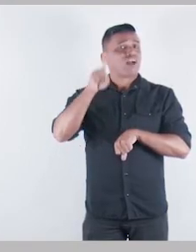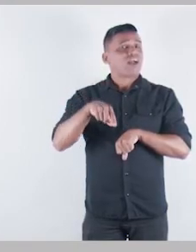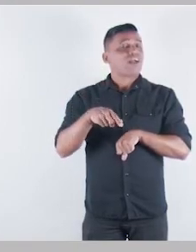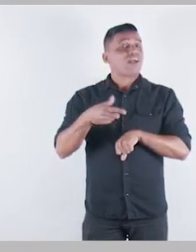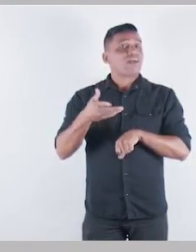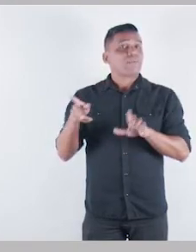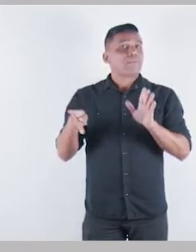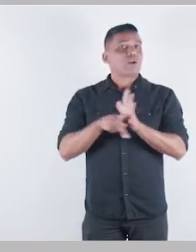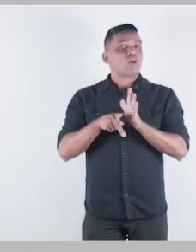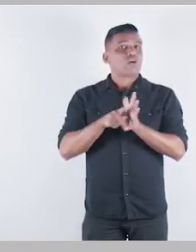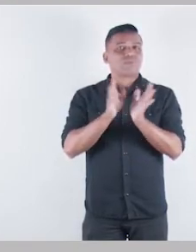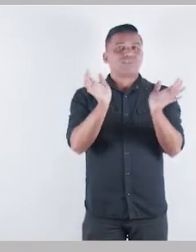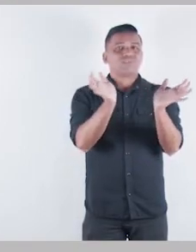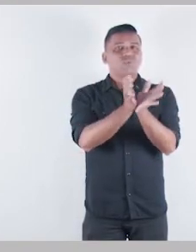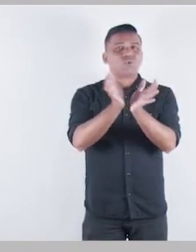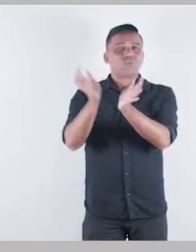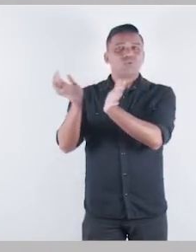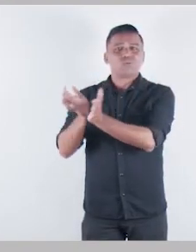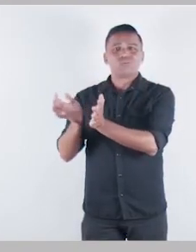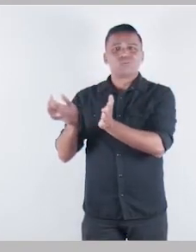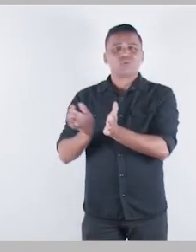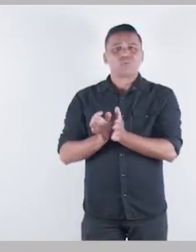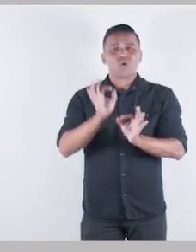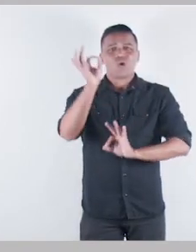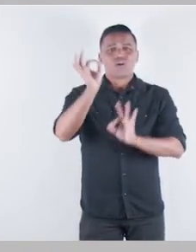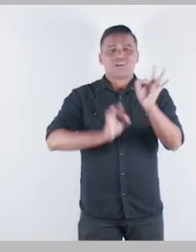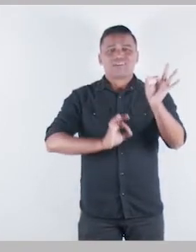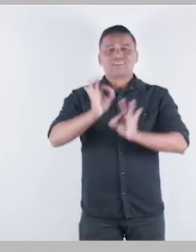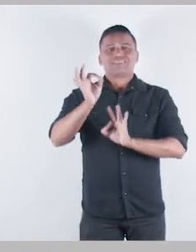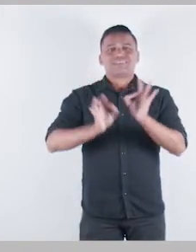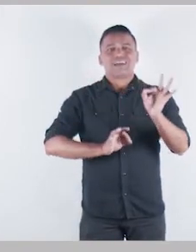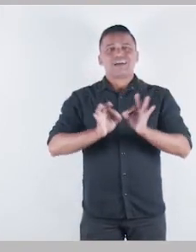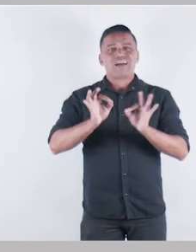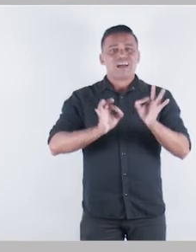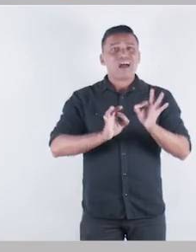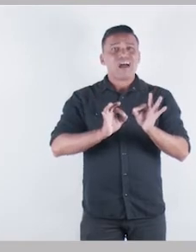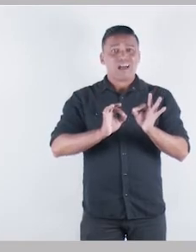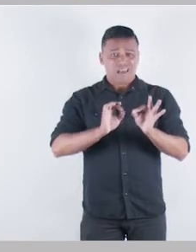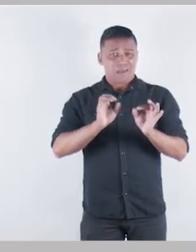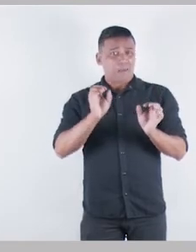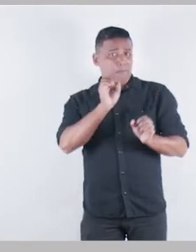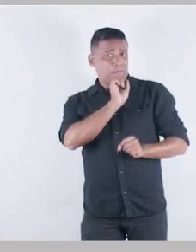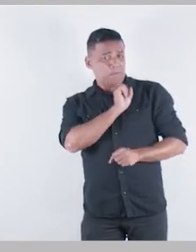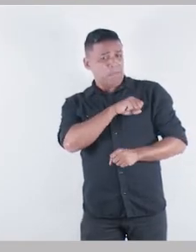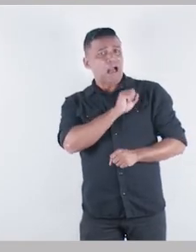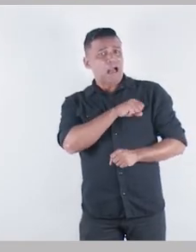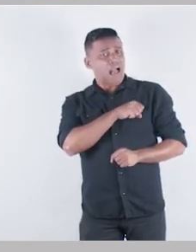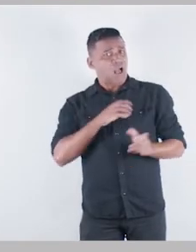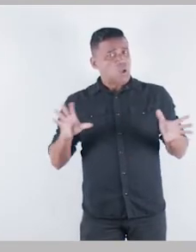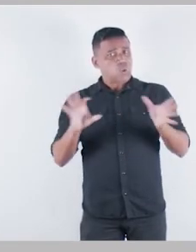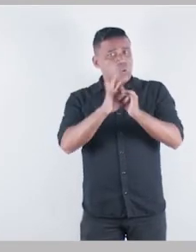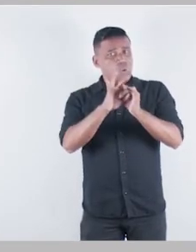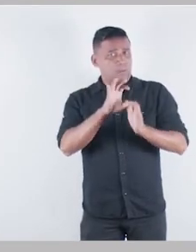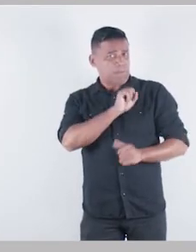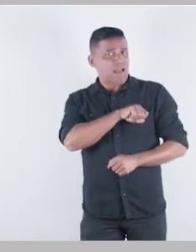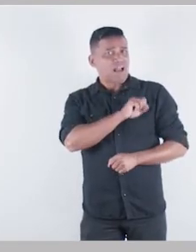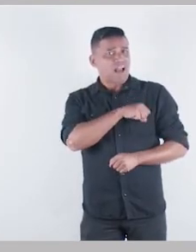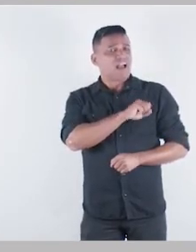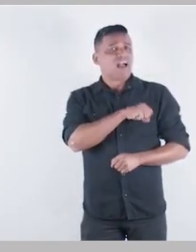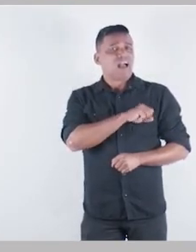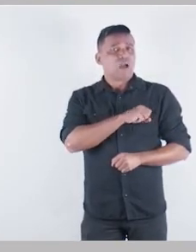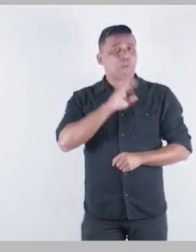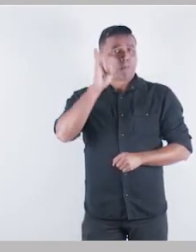geralmente corporativas e geralmente de mentes malignas, né? E perversas que estão muito